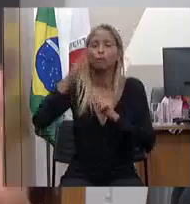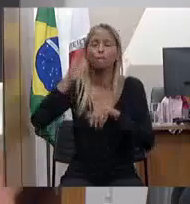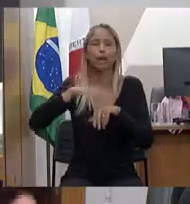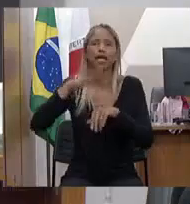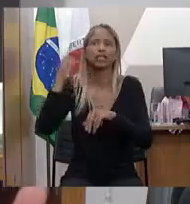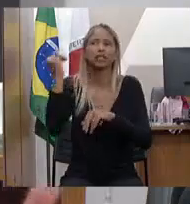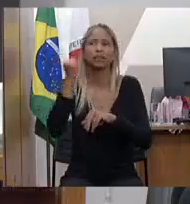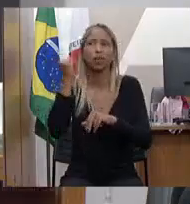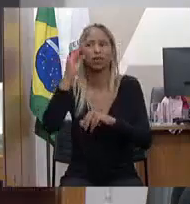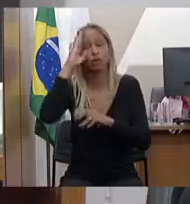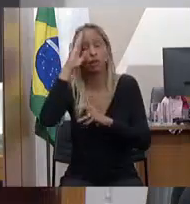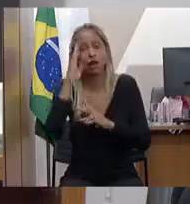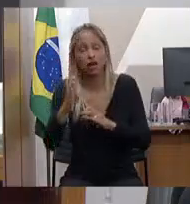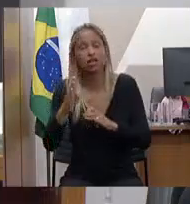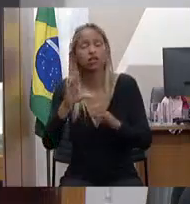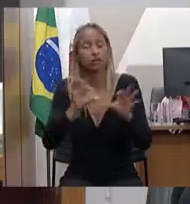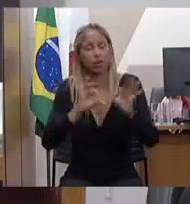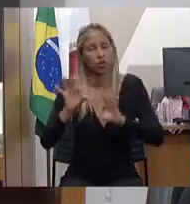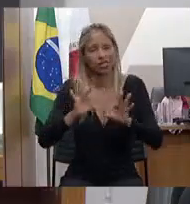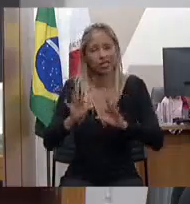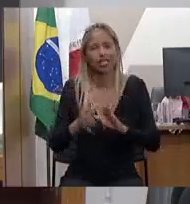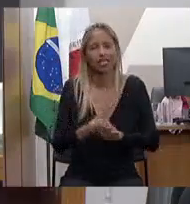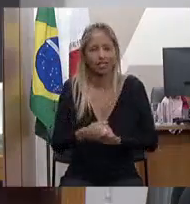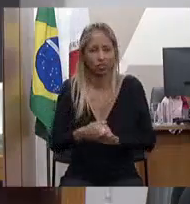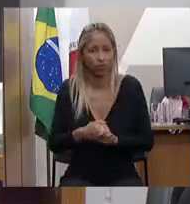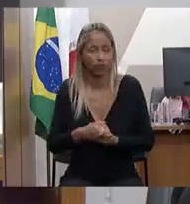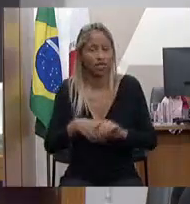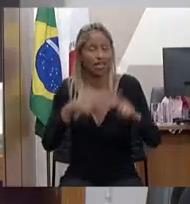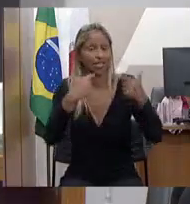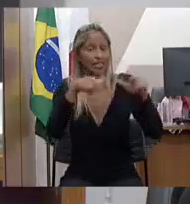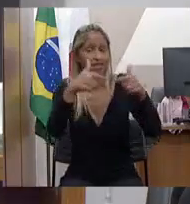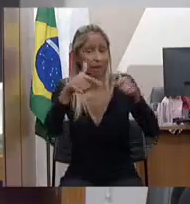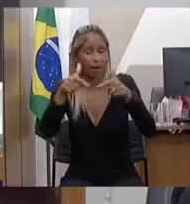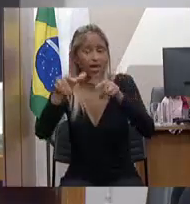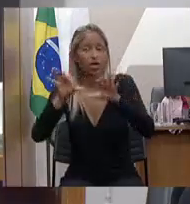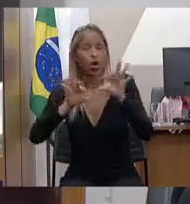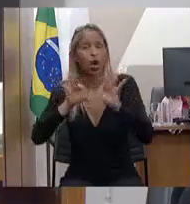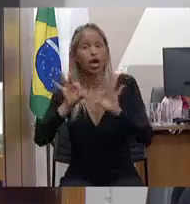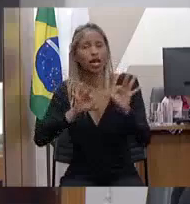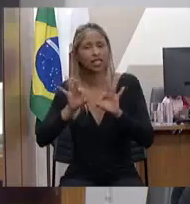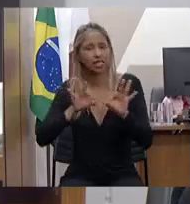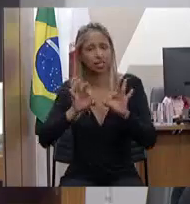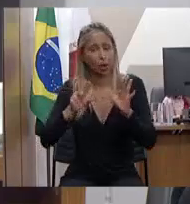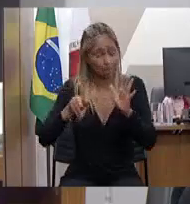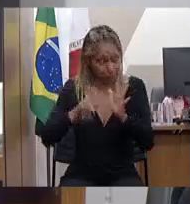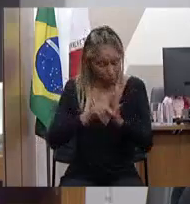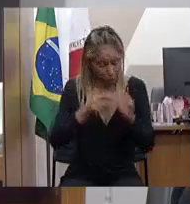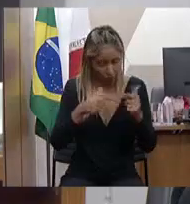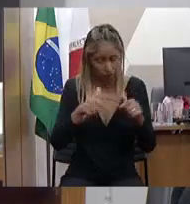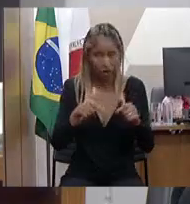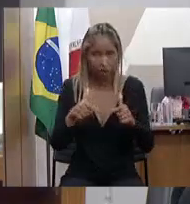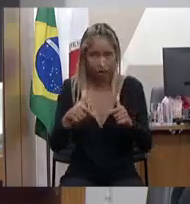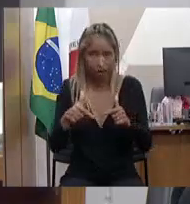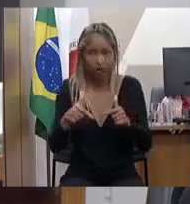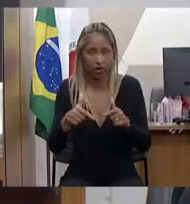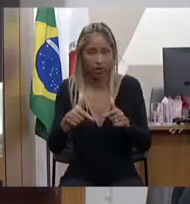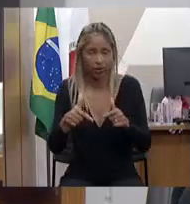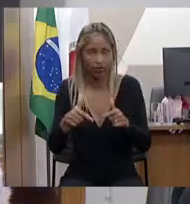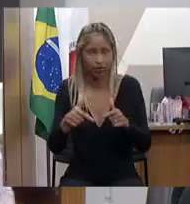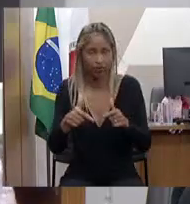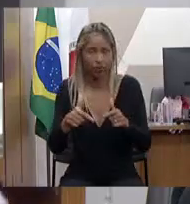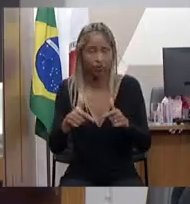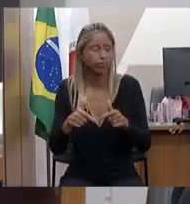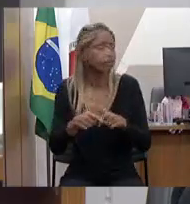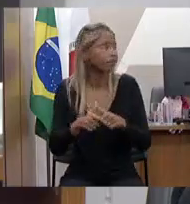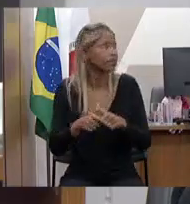quisermos intervir nesse processo é trabalharmos na organização do trabalho e acho que foi o